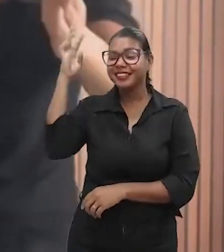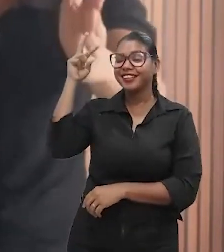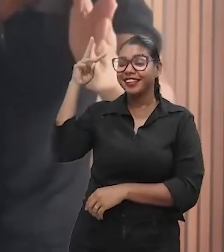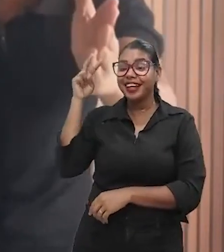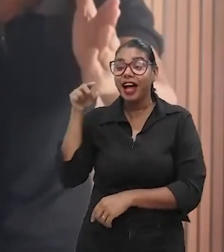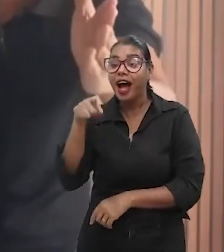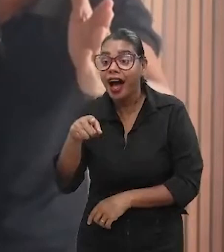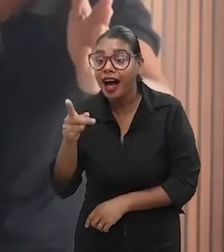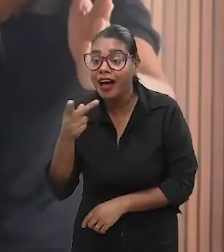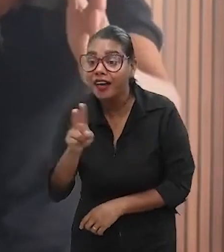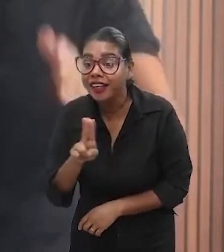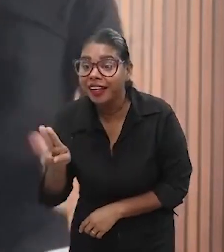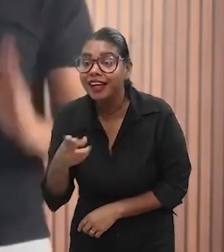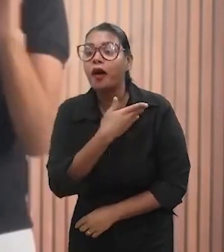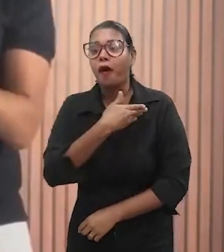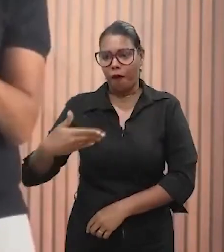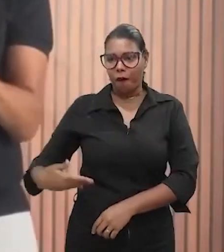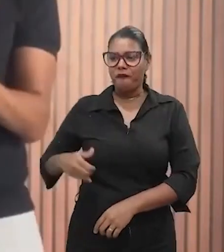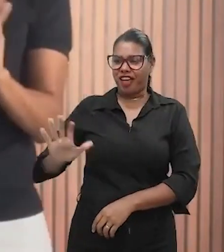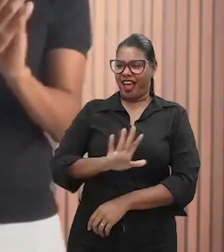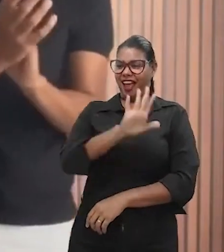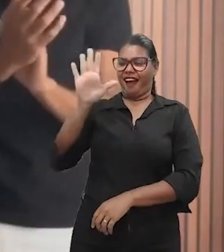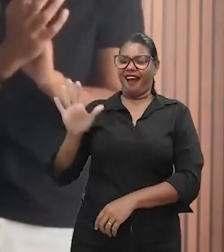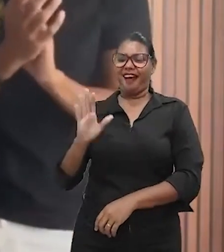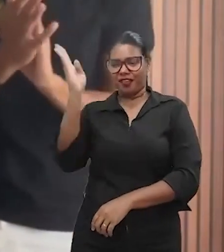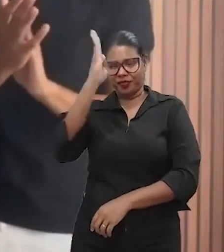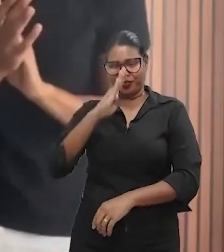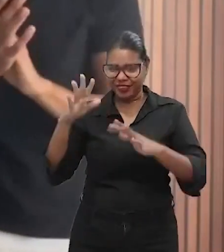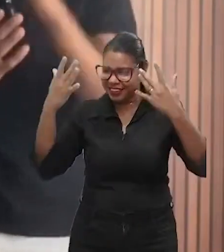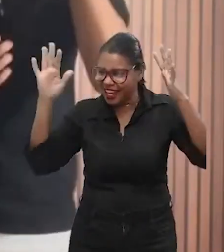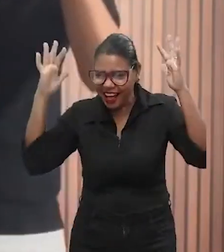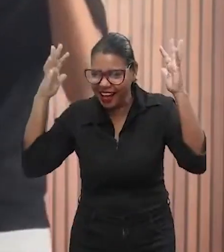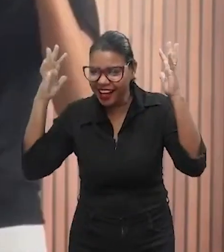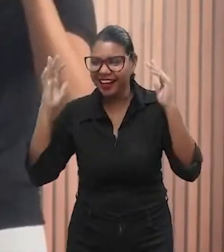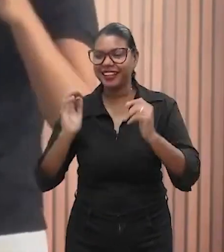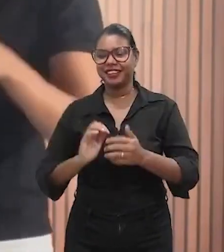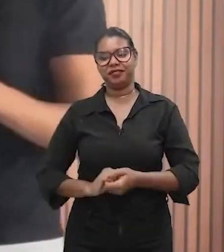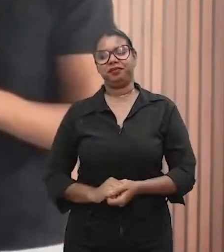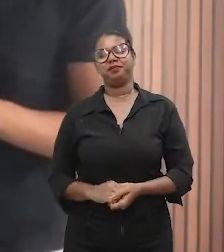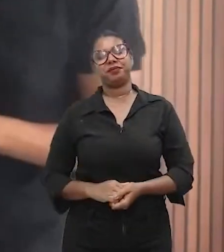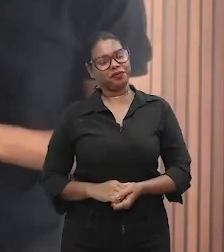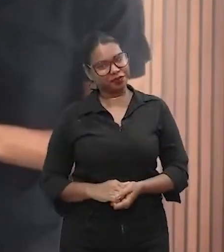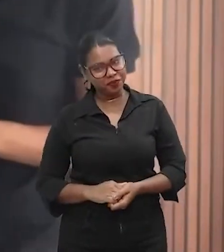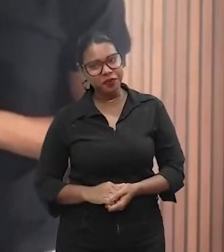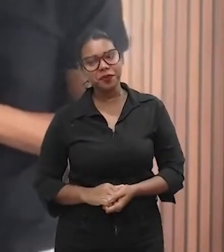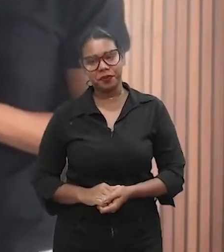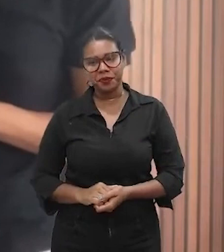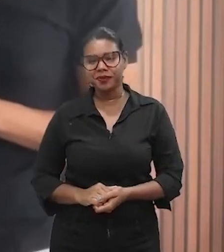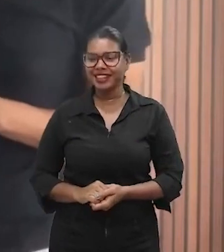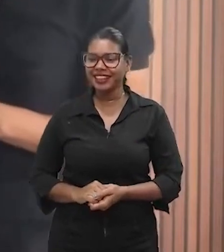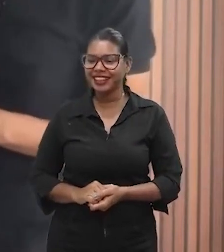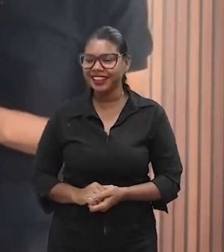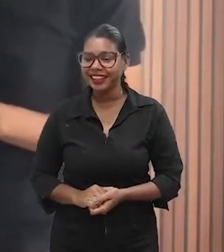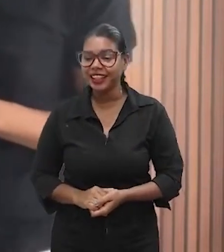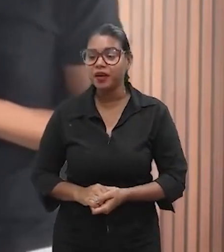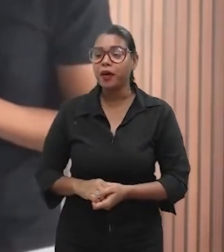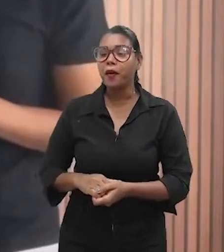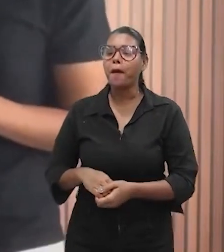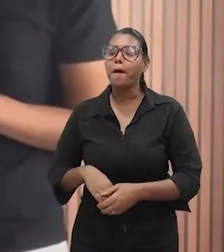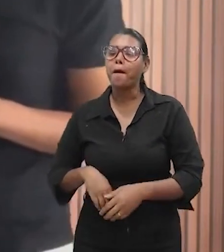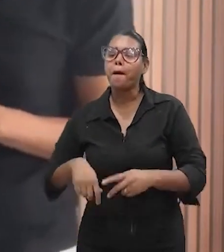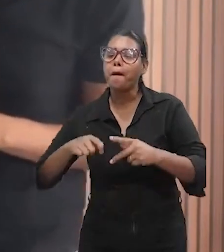tu falasse Governo Geral do Brasil. Parabéns, parabéns, parabéns, tira o chapéu, manda o